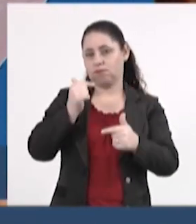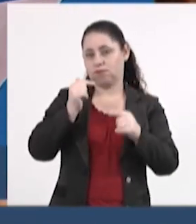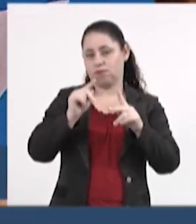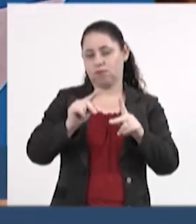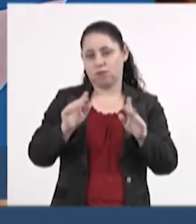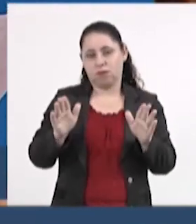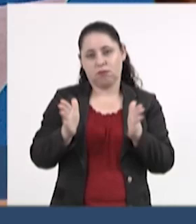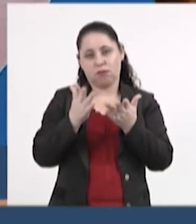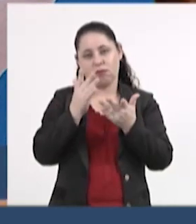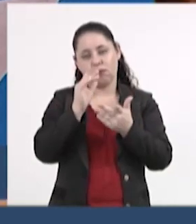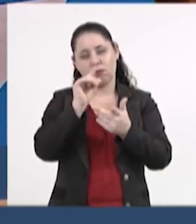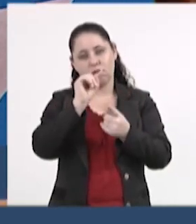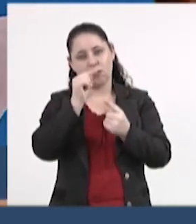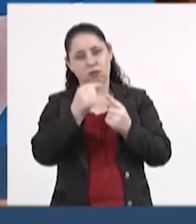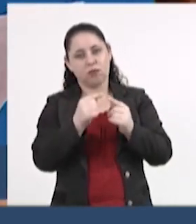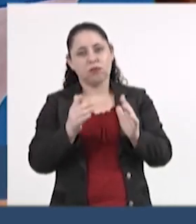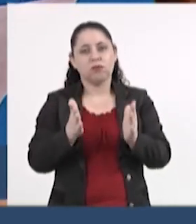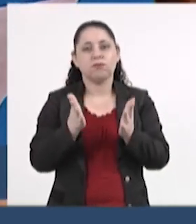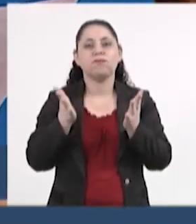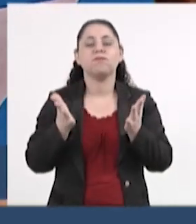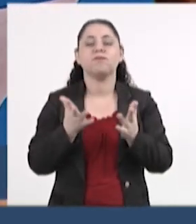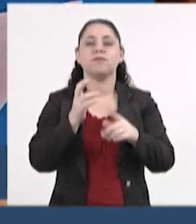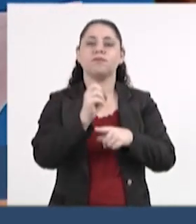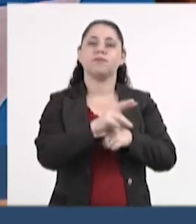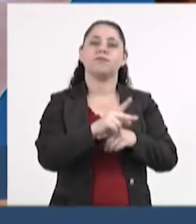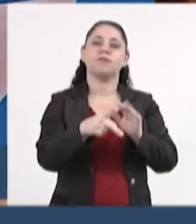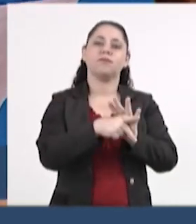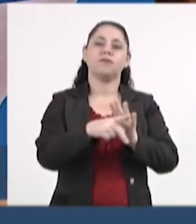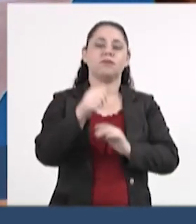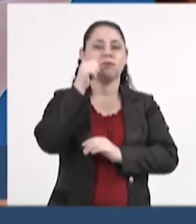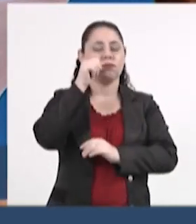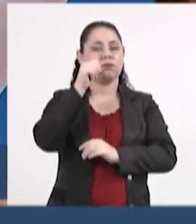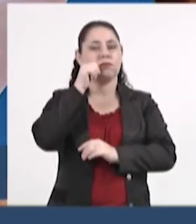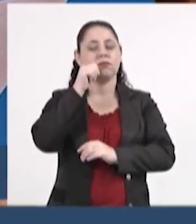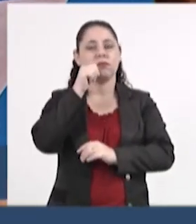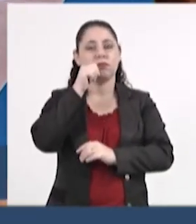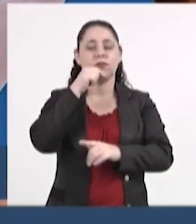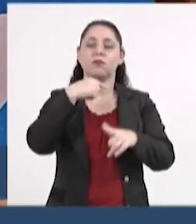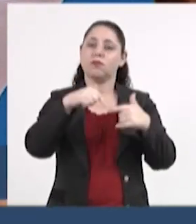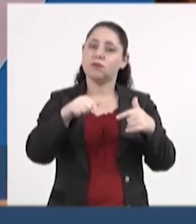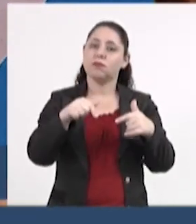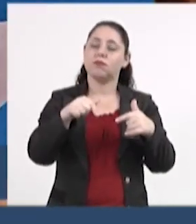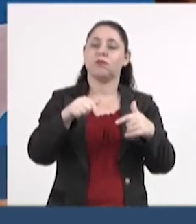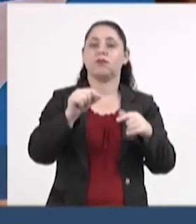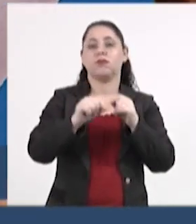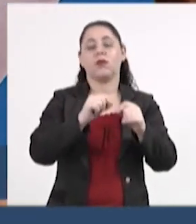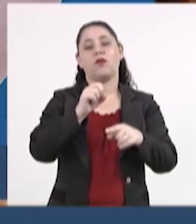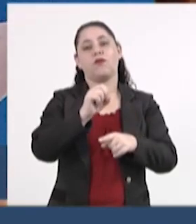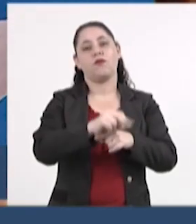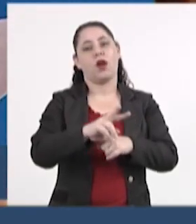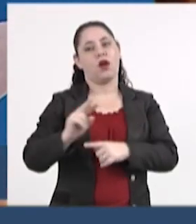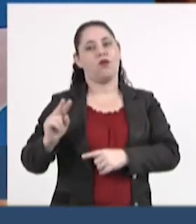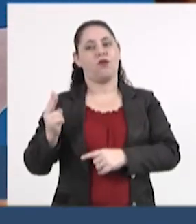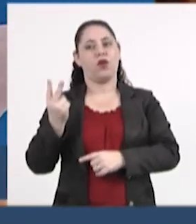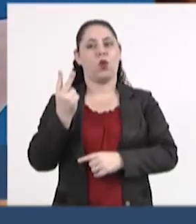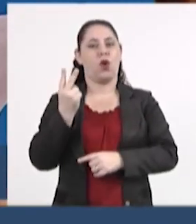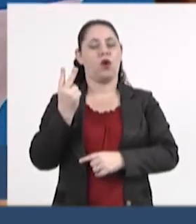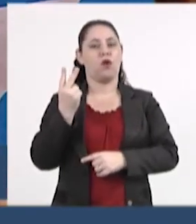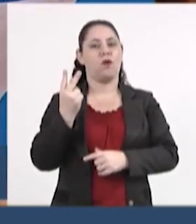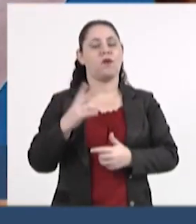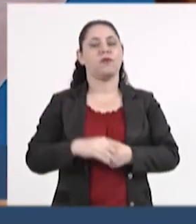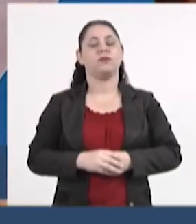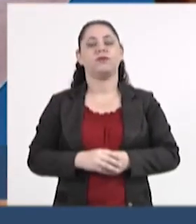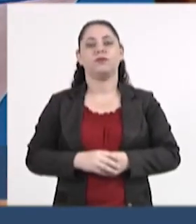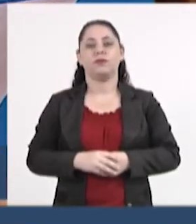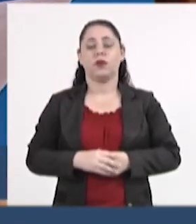políticas proativas de incentivo à contratação de mão de obra feminina para cargos valorizados.